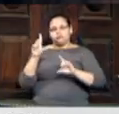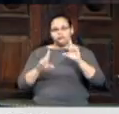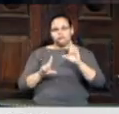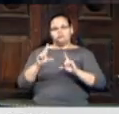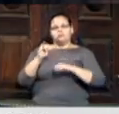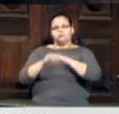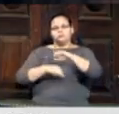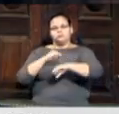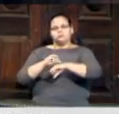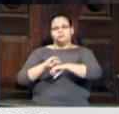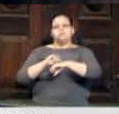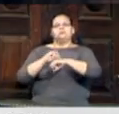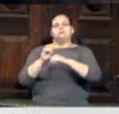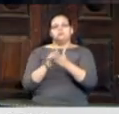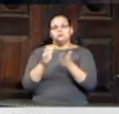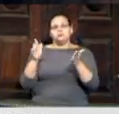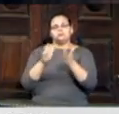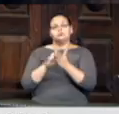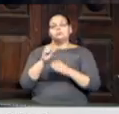opinião.